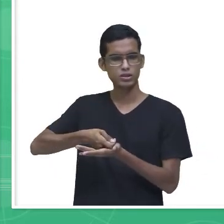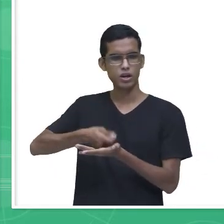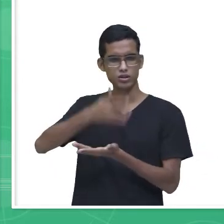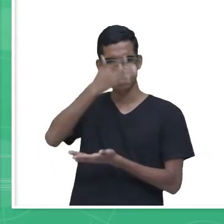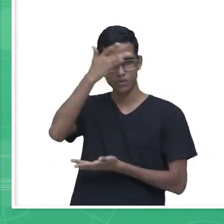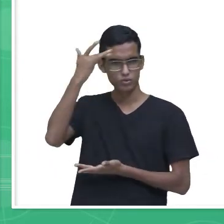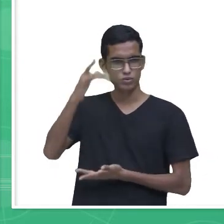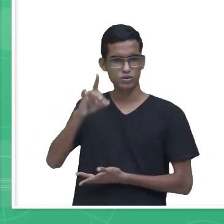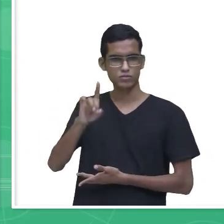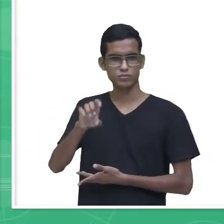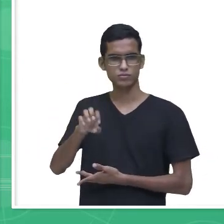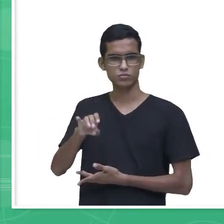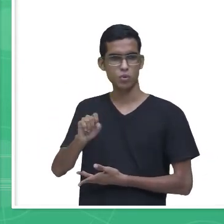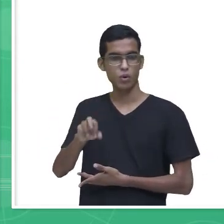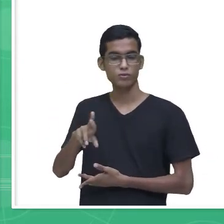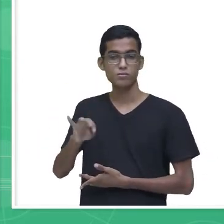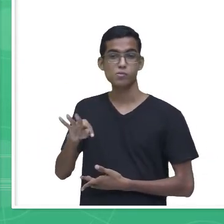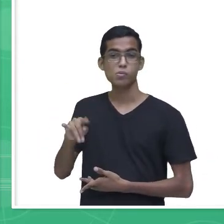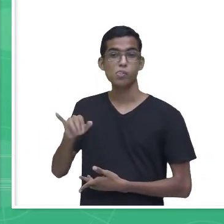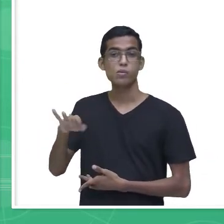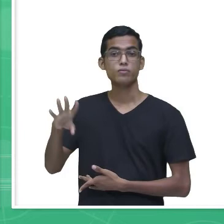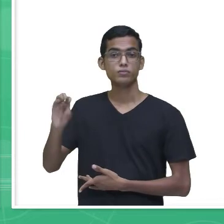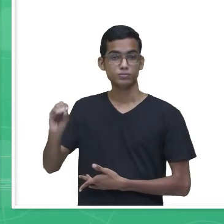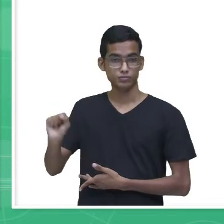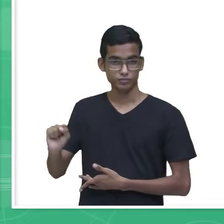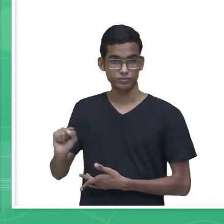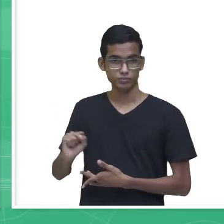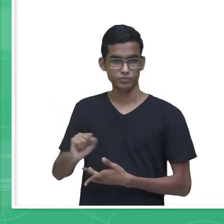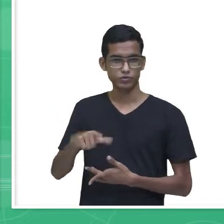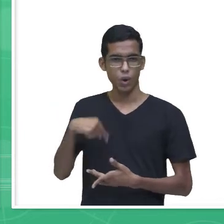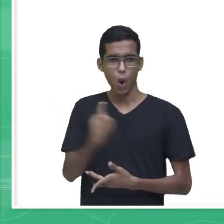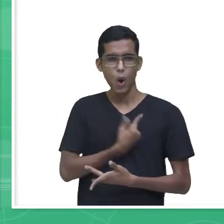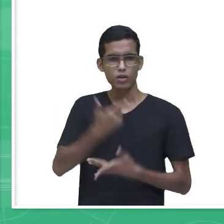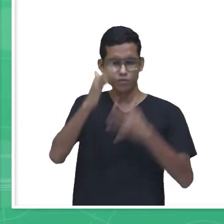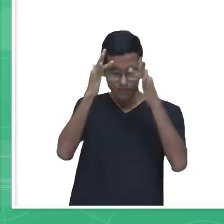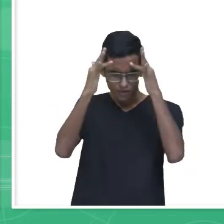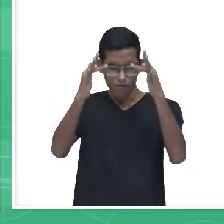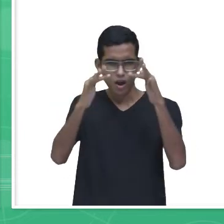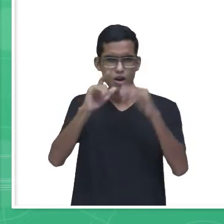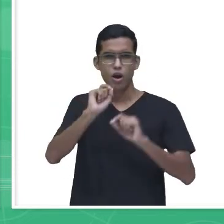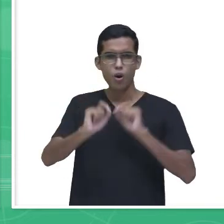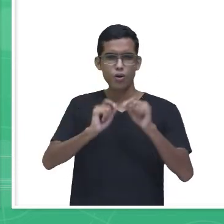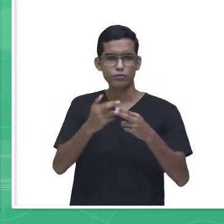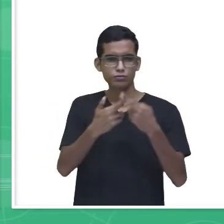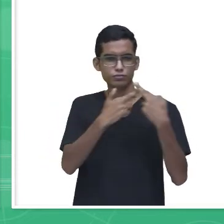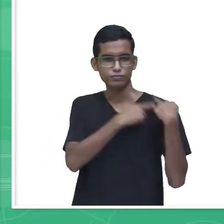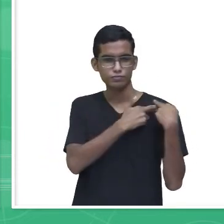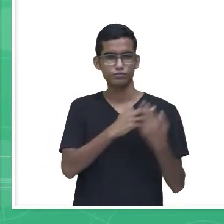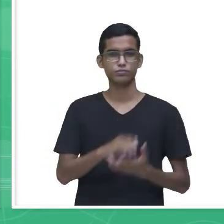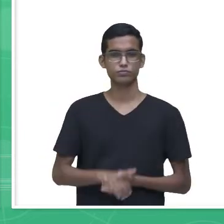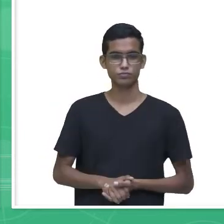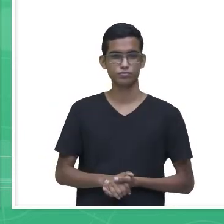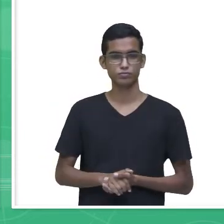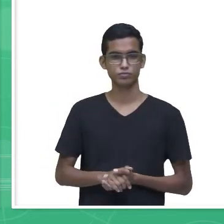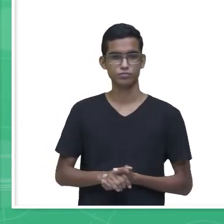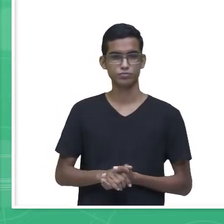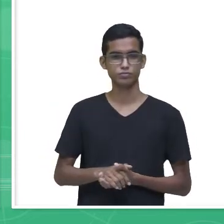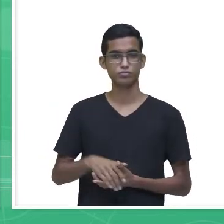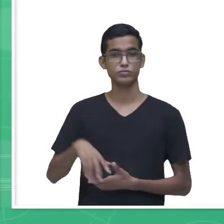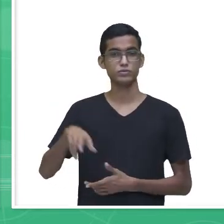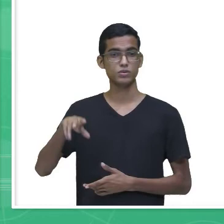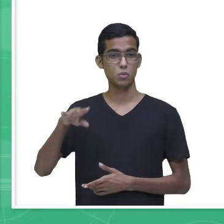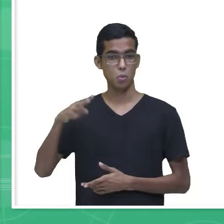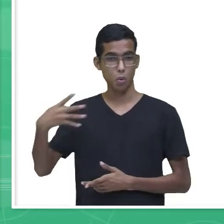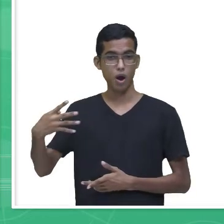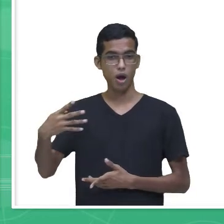desordeiros. Devemos ser fiéis ao do dever. E a de terras compete